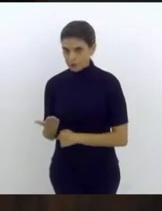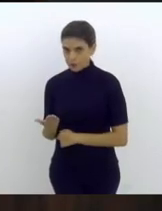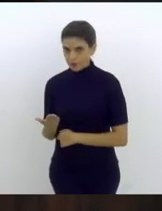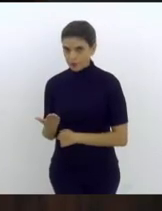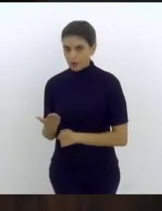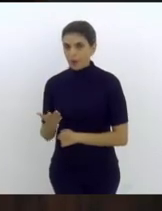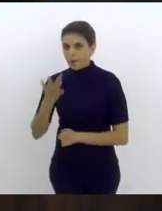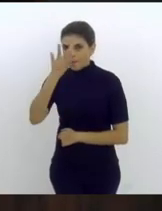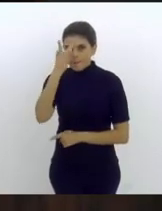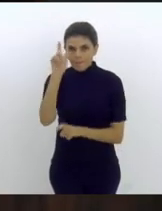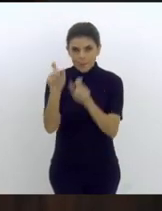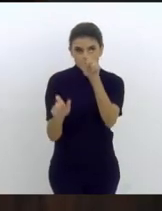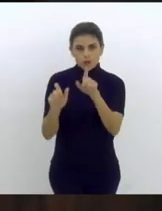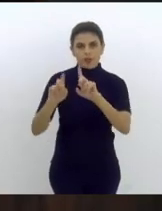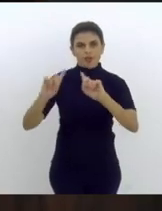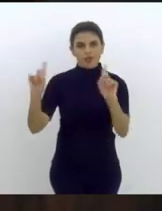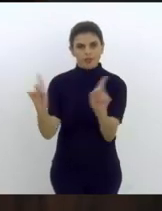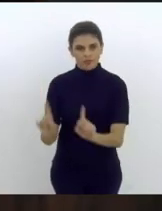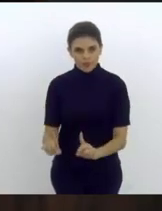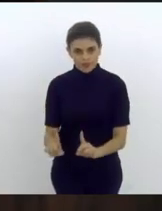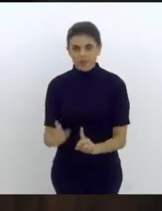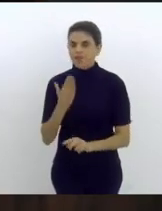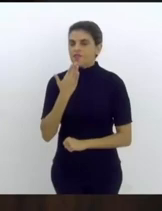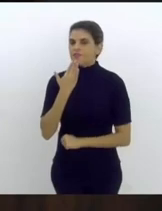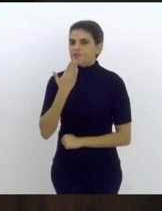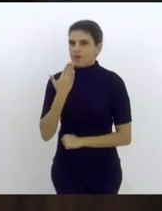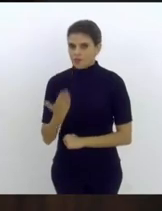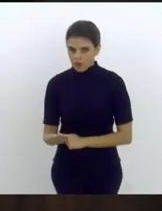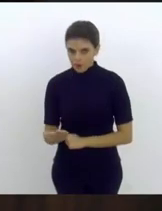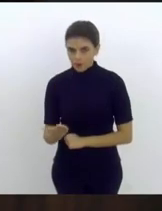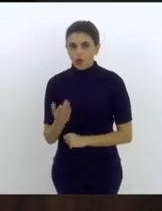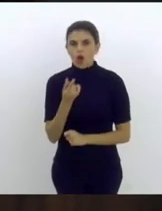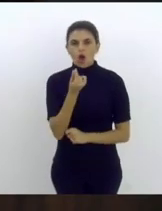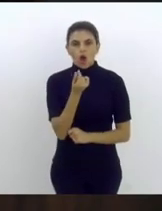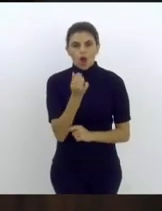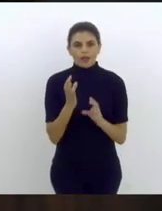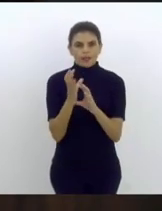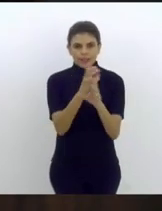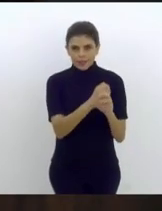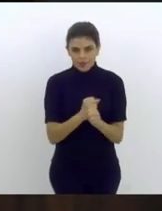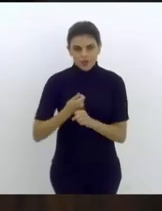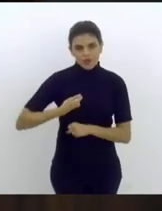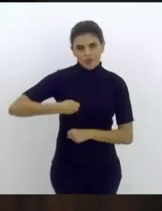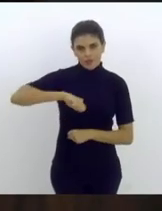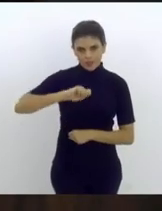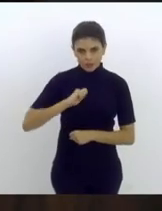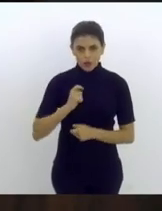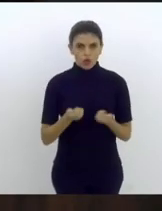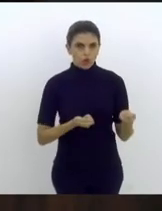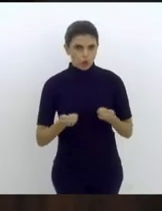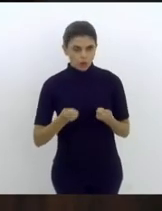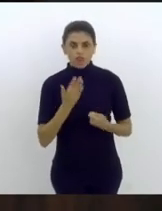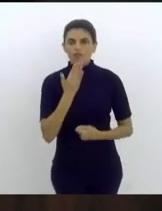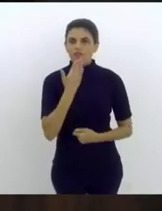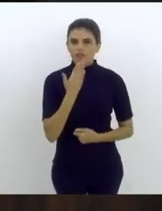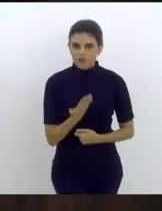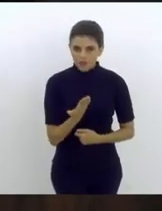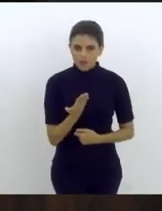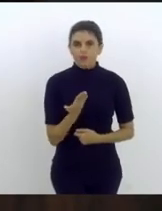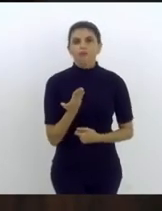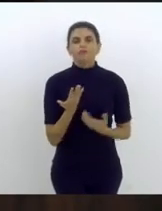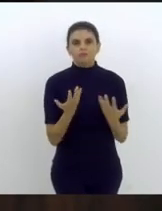de pessoas com deficiência favorável de orçamento Finanças fiscalização financeira e controle favorável